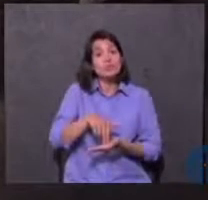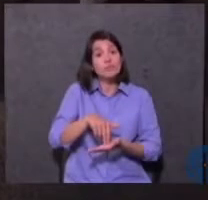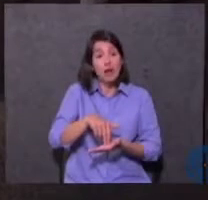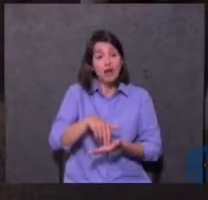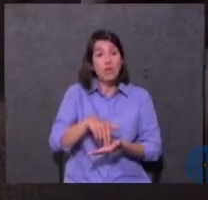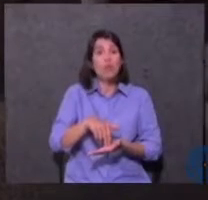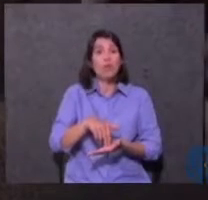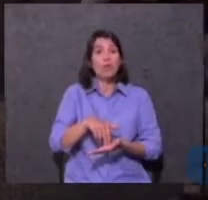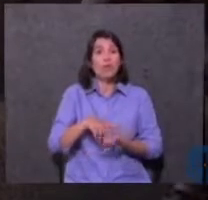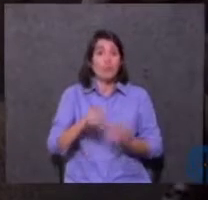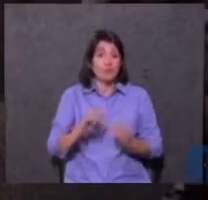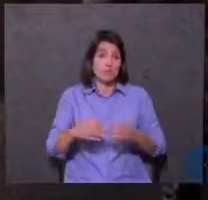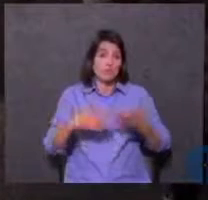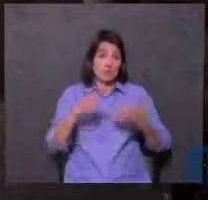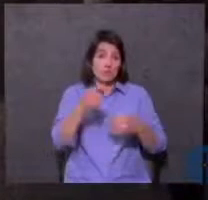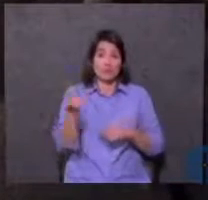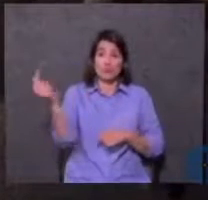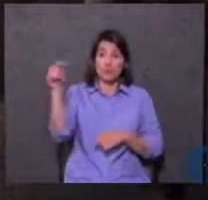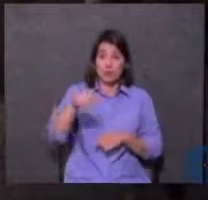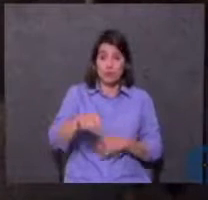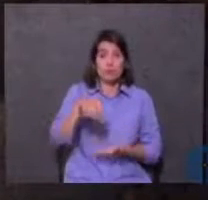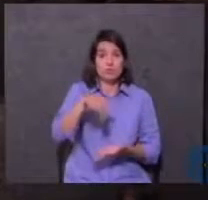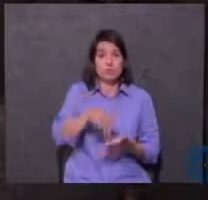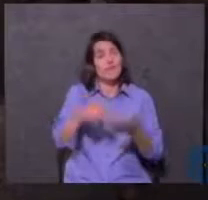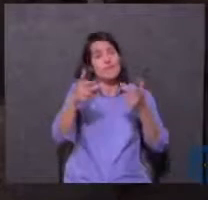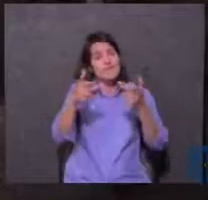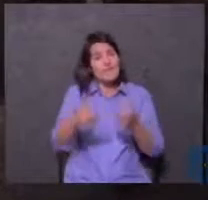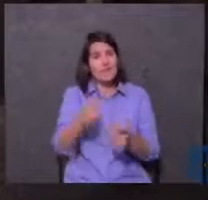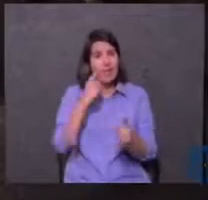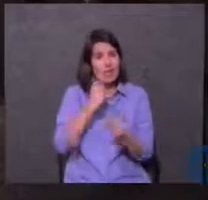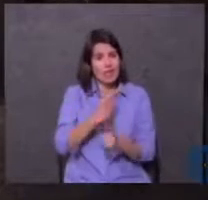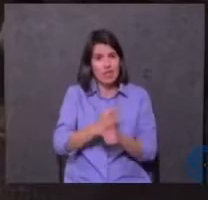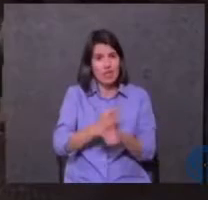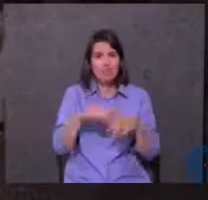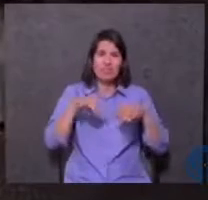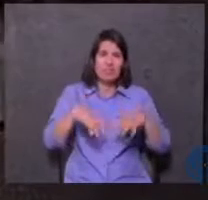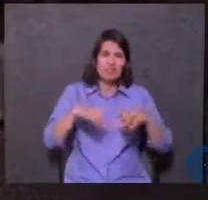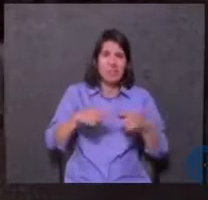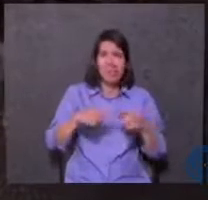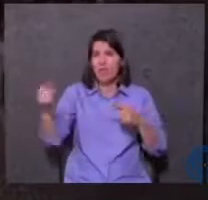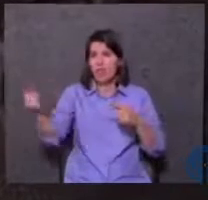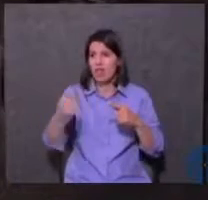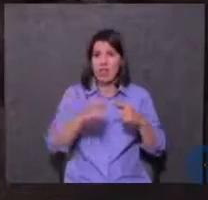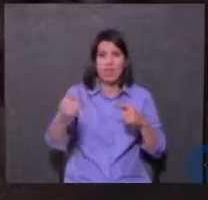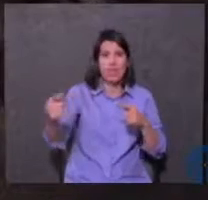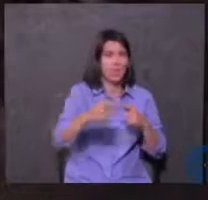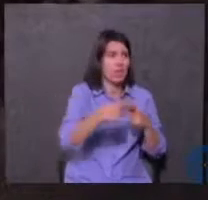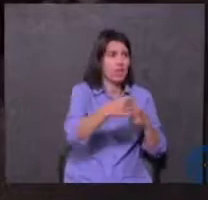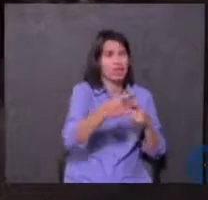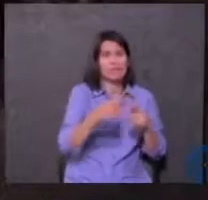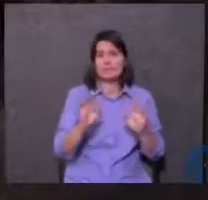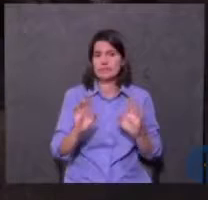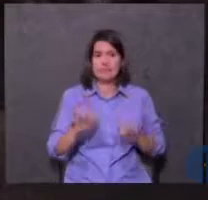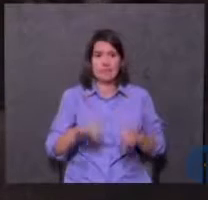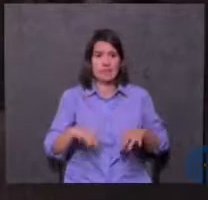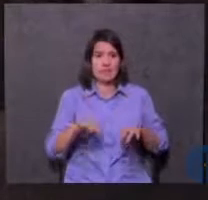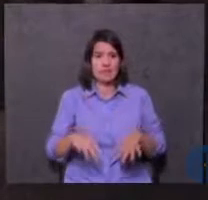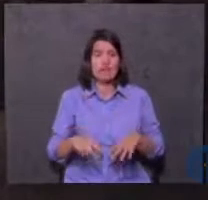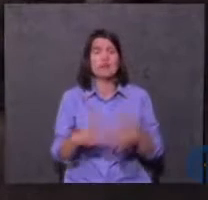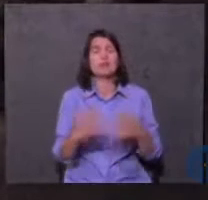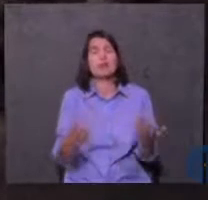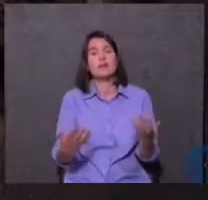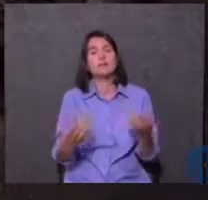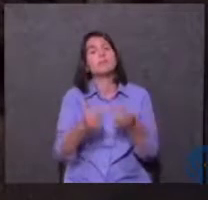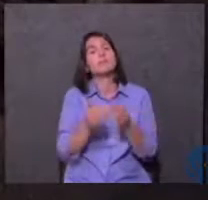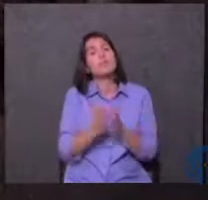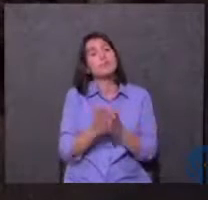início desta celebração, evitando qualquer deslocação desnecessária durante a mesma, para que todos